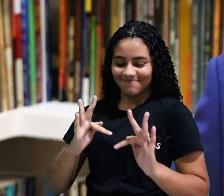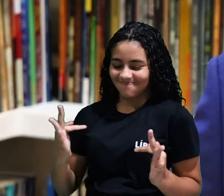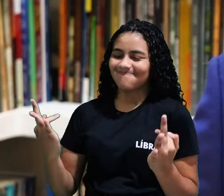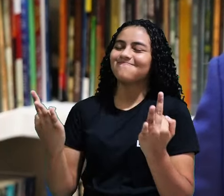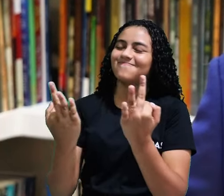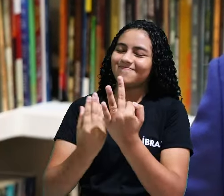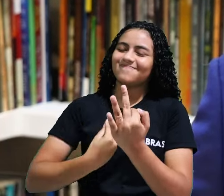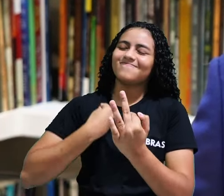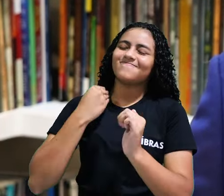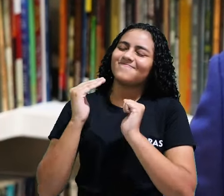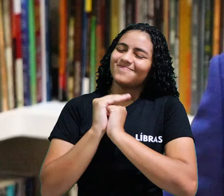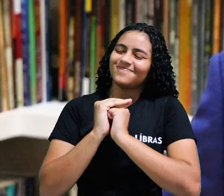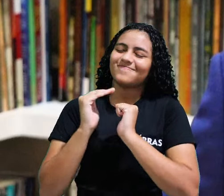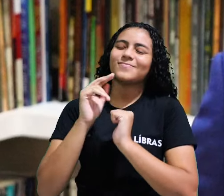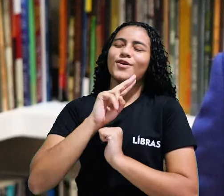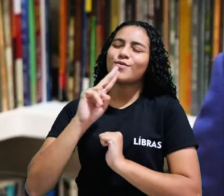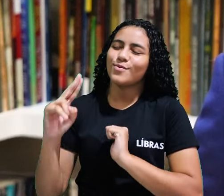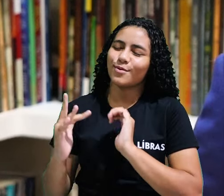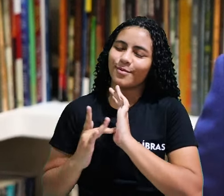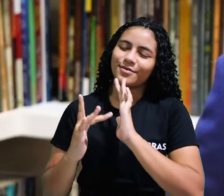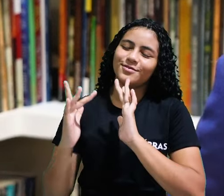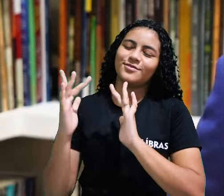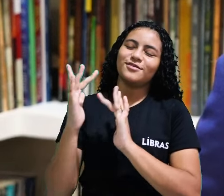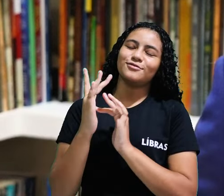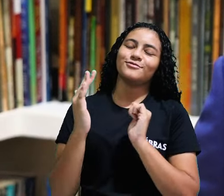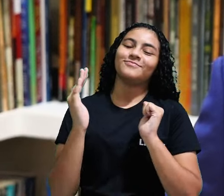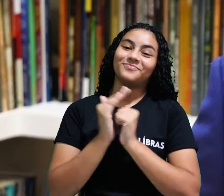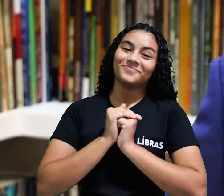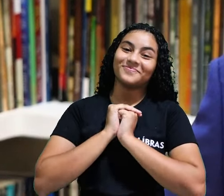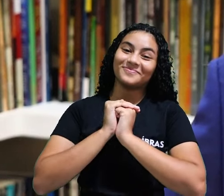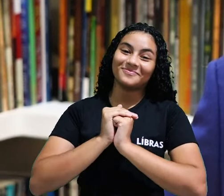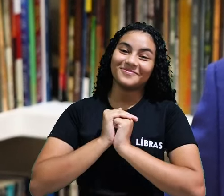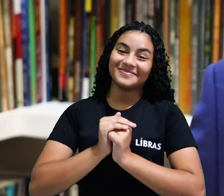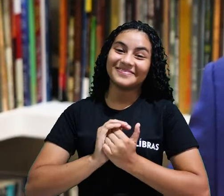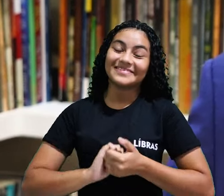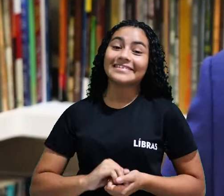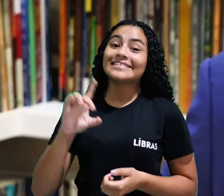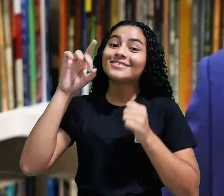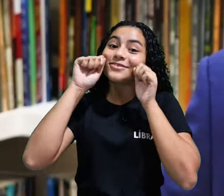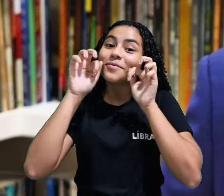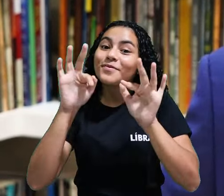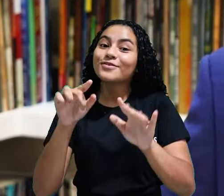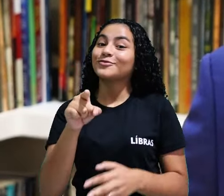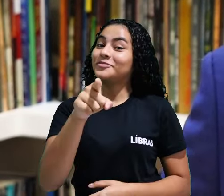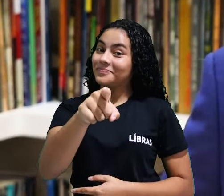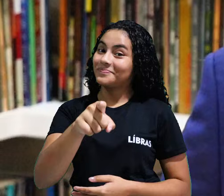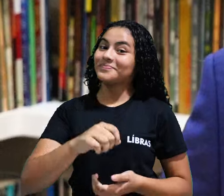uma vida de oração, em nome de Jesus. Amém. Deus